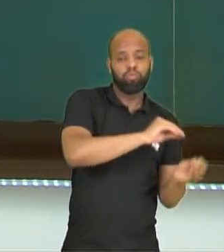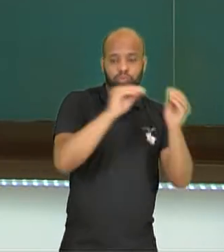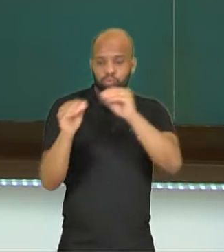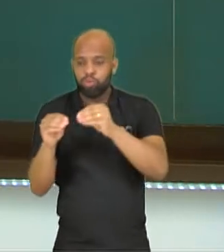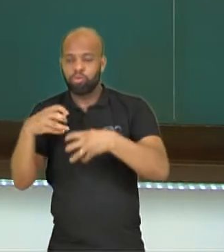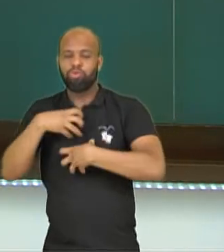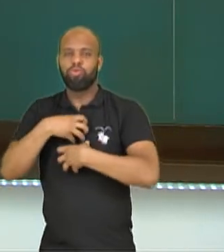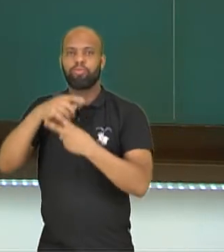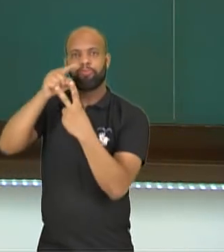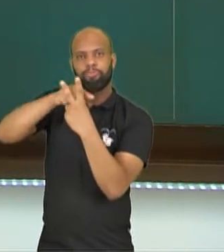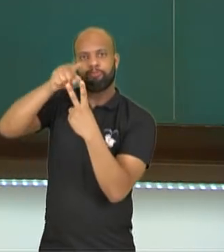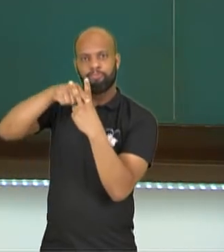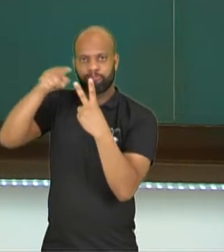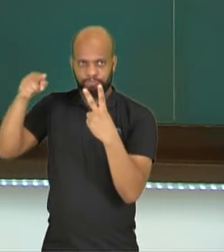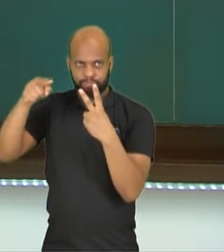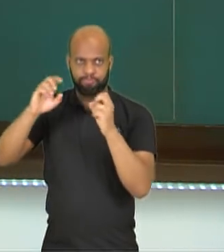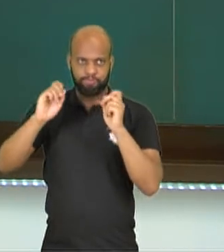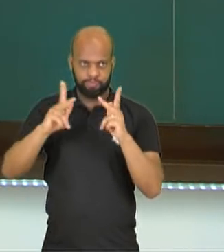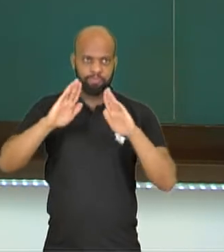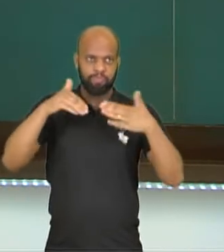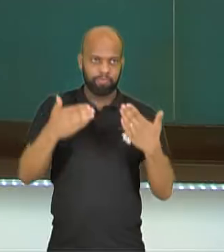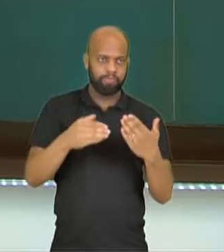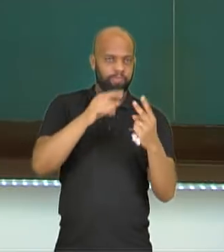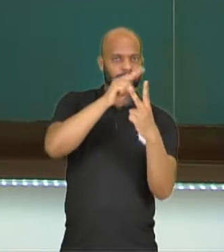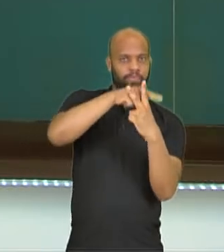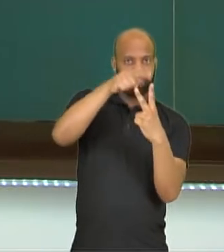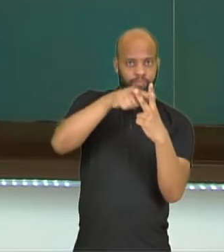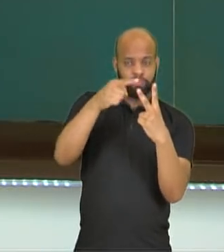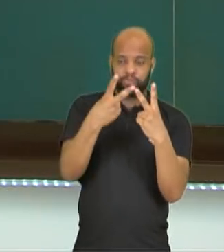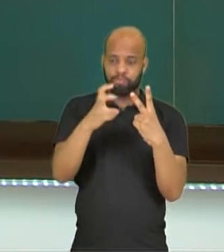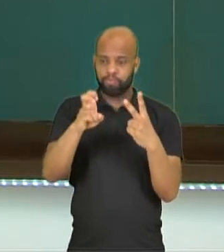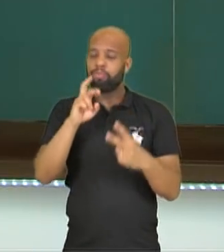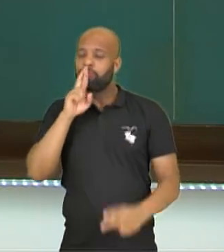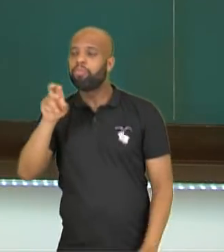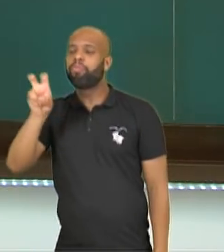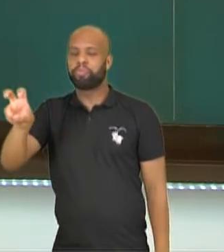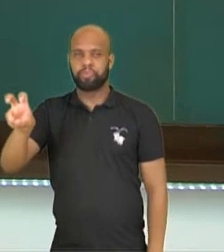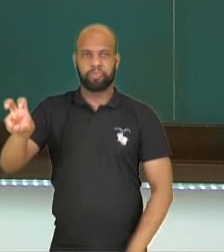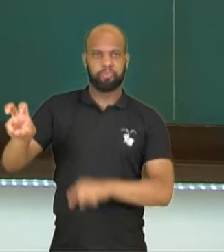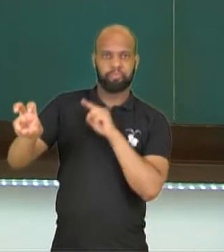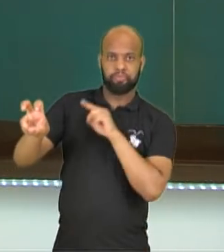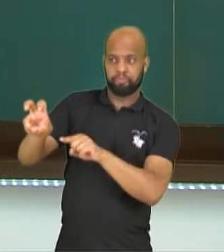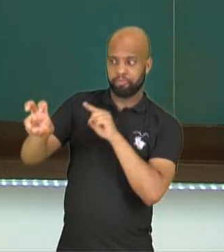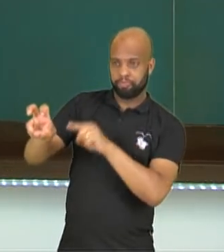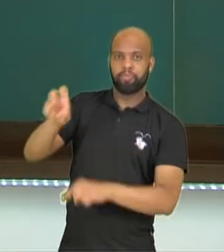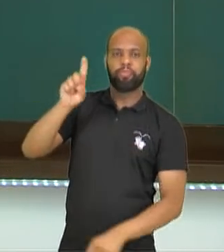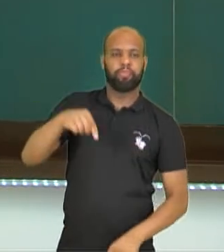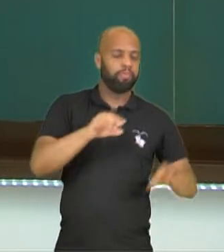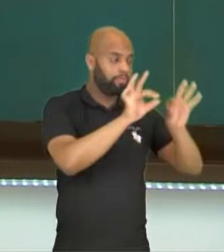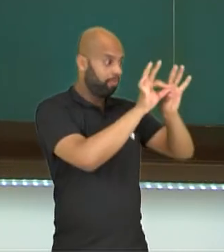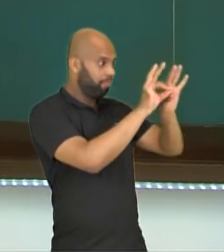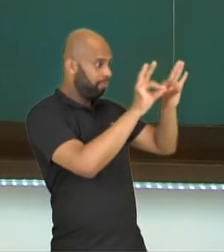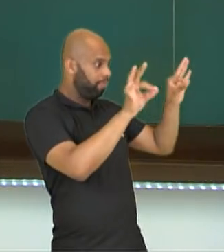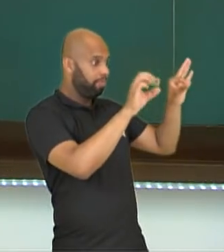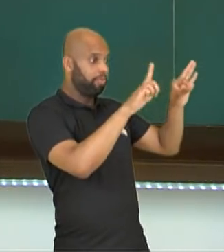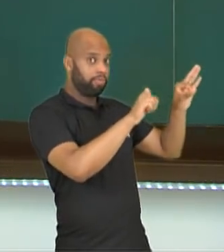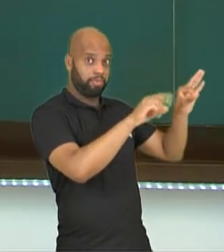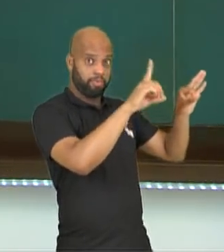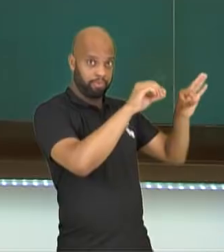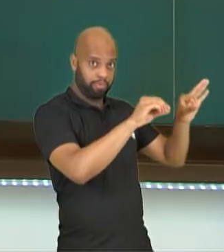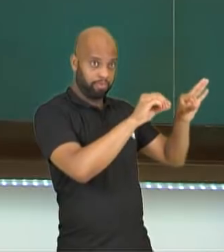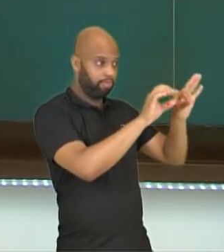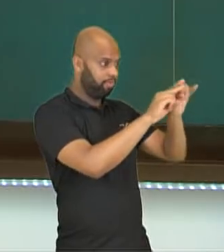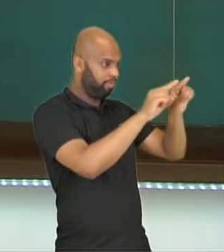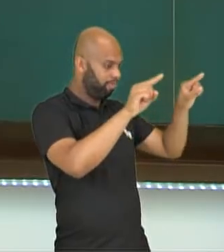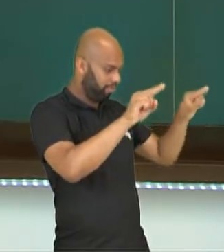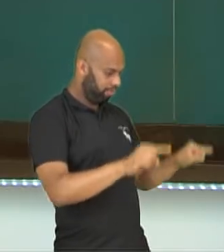lado conforme raiz quadrada. E raiz quadrada de 25 é 5. Então, acabamos de encontrar que a medida do lado